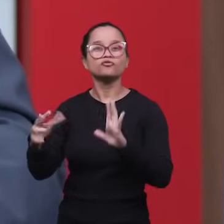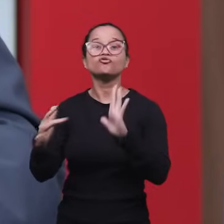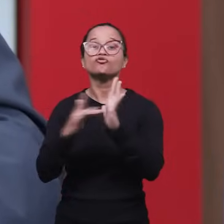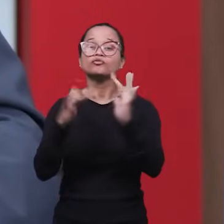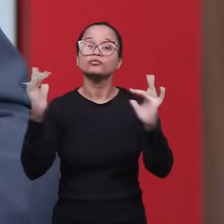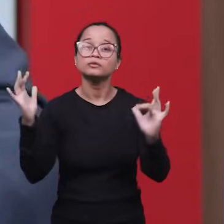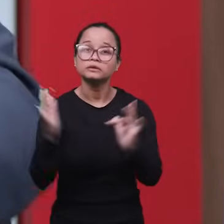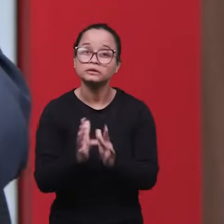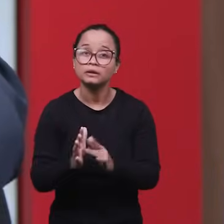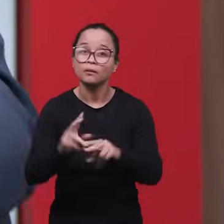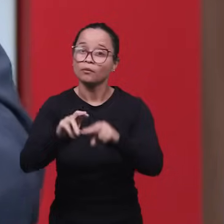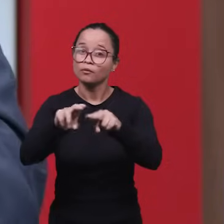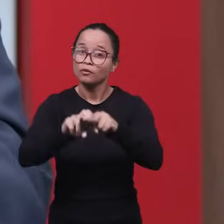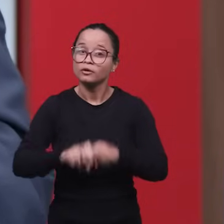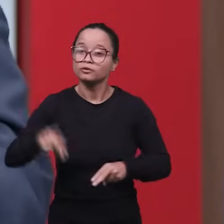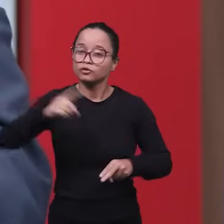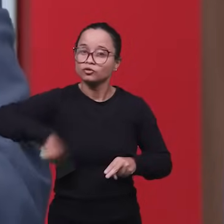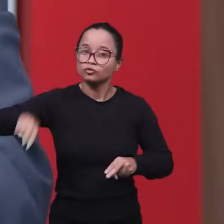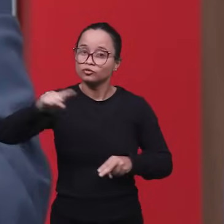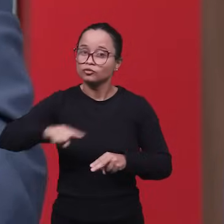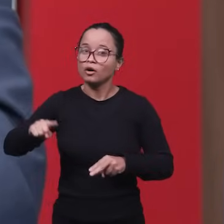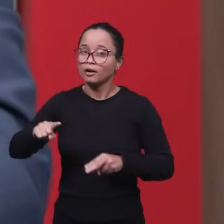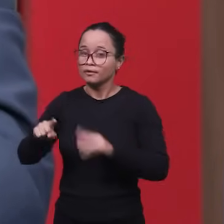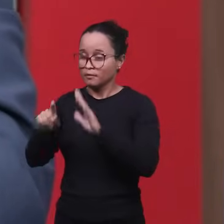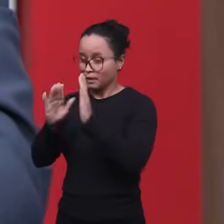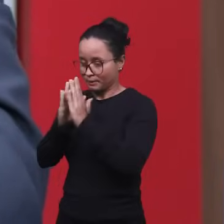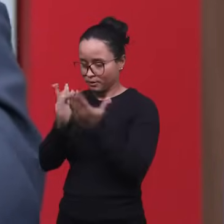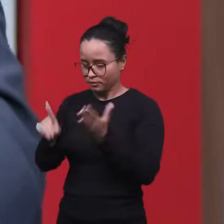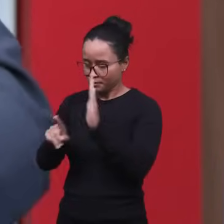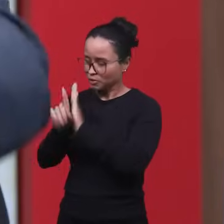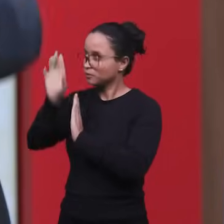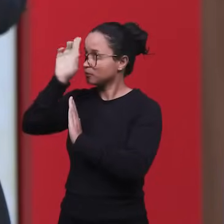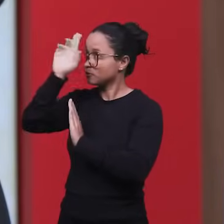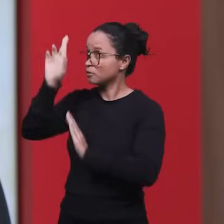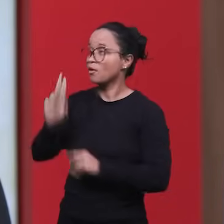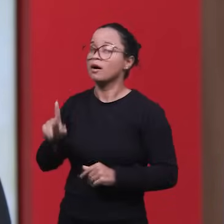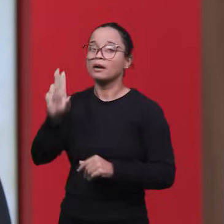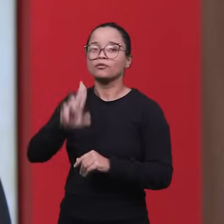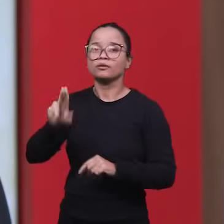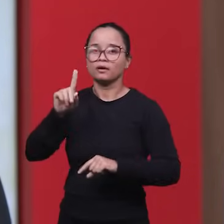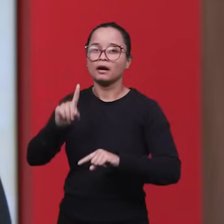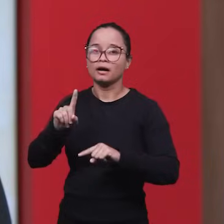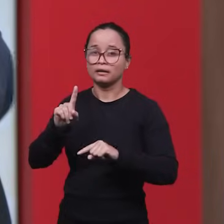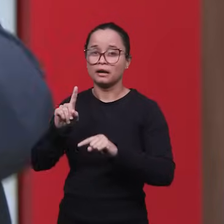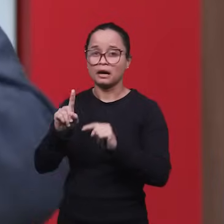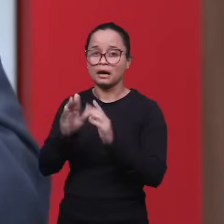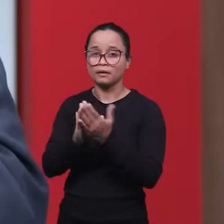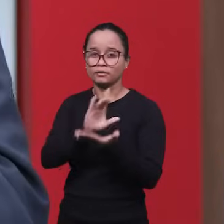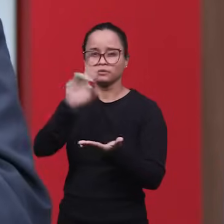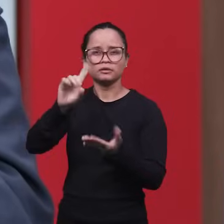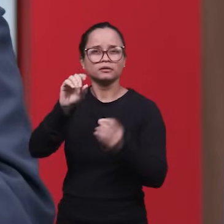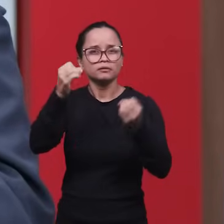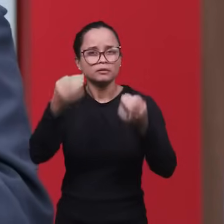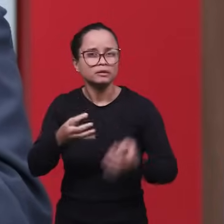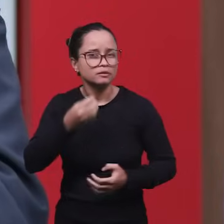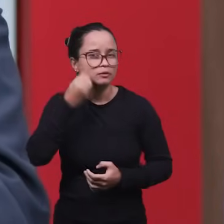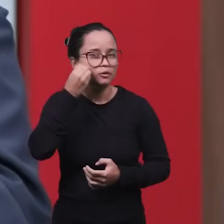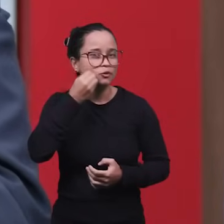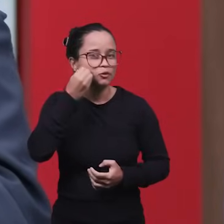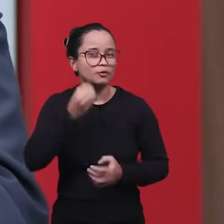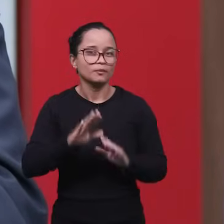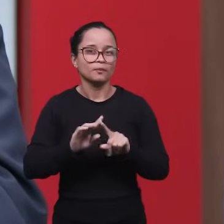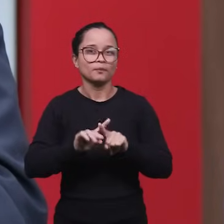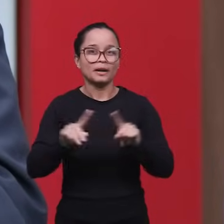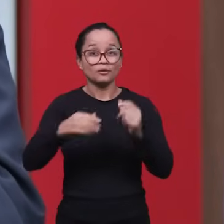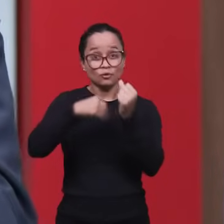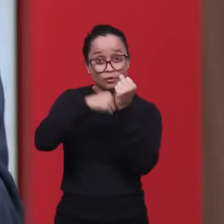nós consultamos ao Senhor e usamos a palavra. Aí alguém diz assim, não, mas vocês estão falando da experiência, mas o segredo